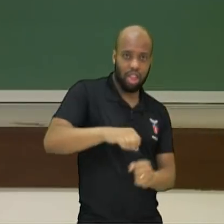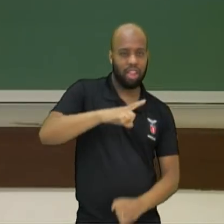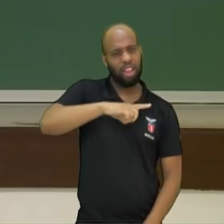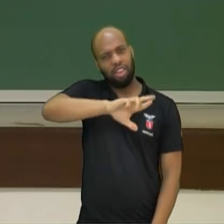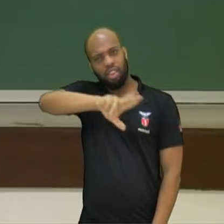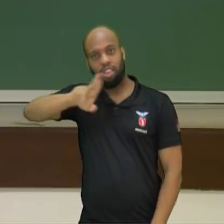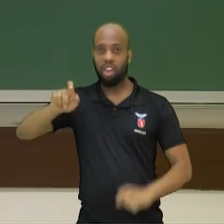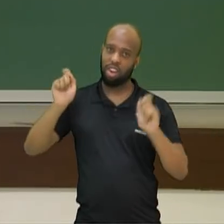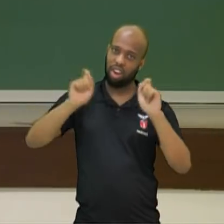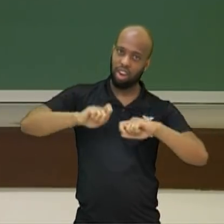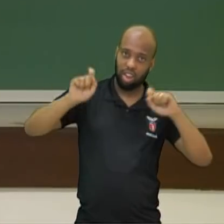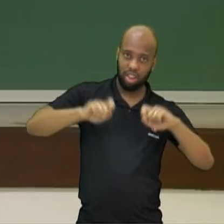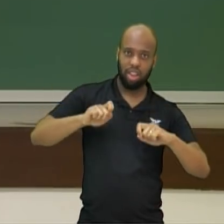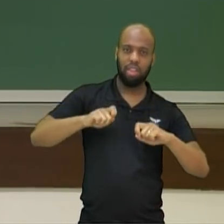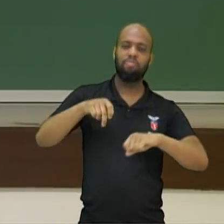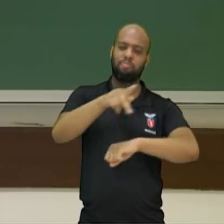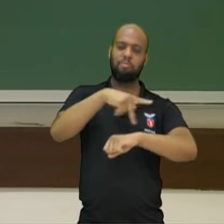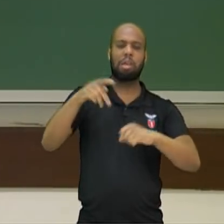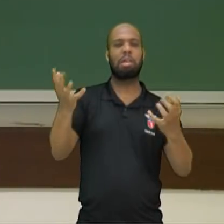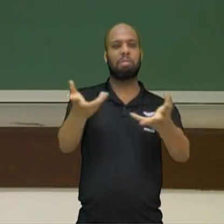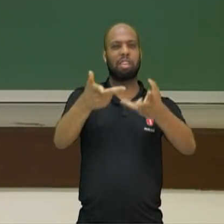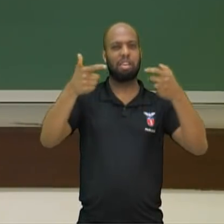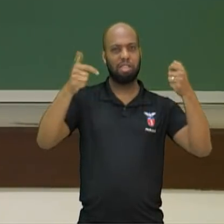delícia, né? Esse país é maravilhoso.